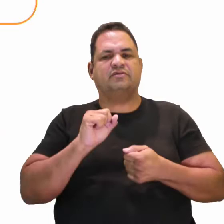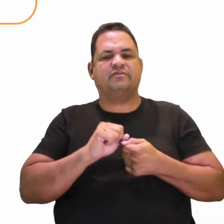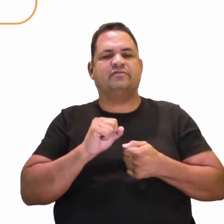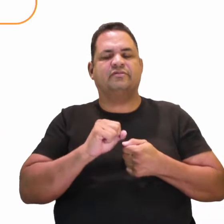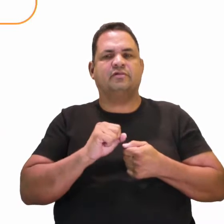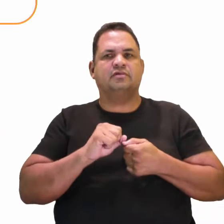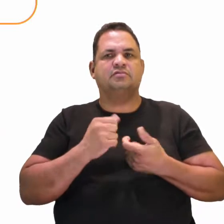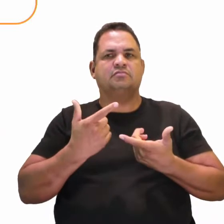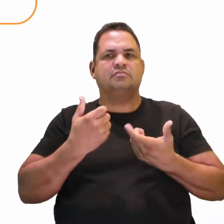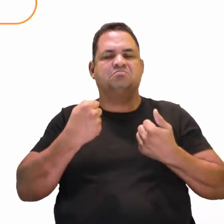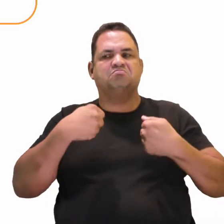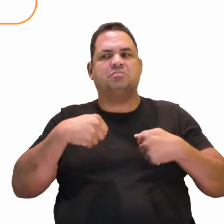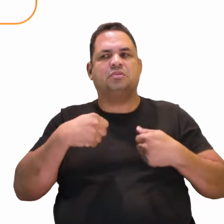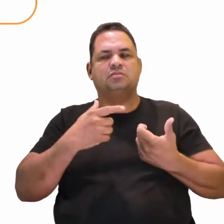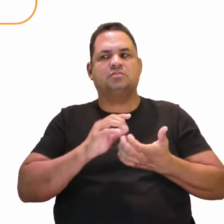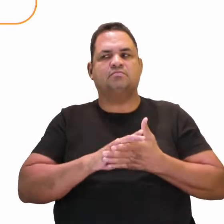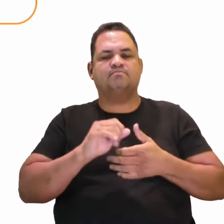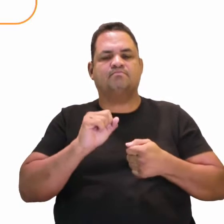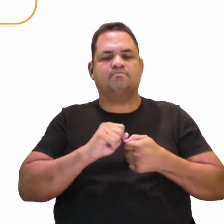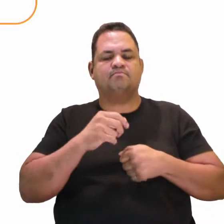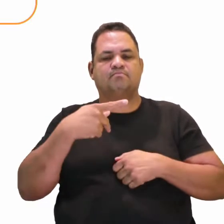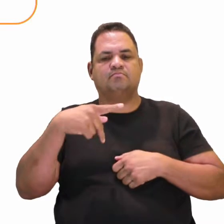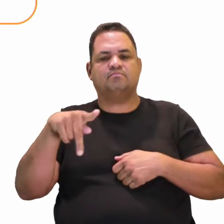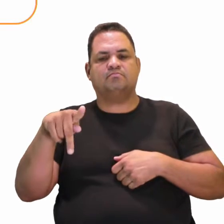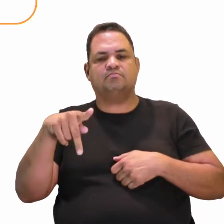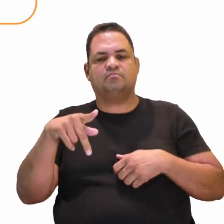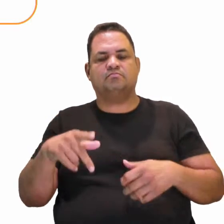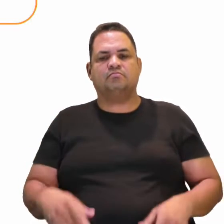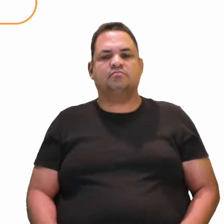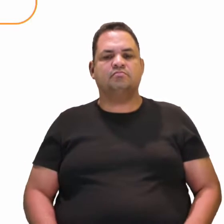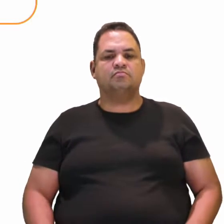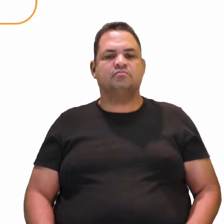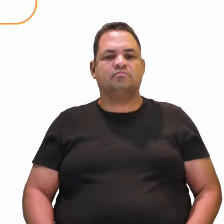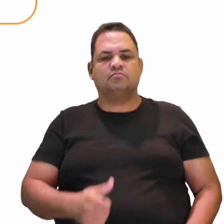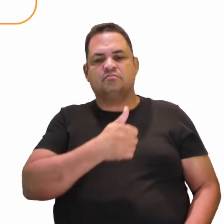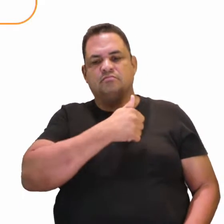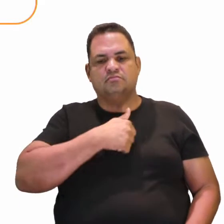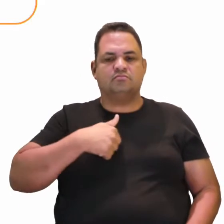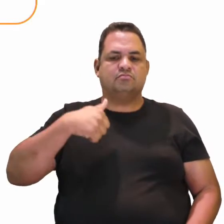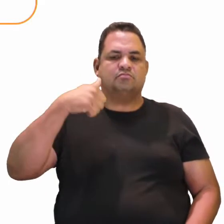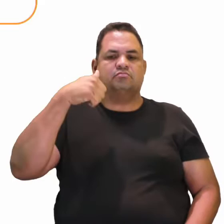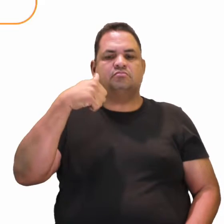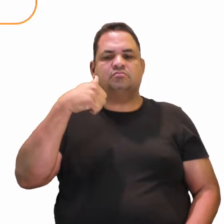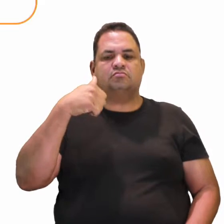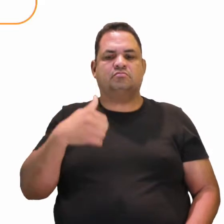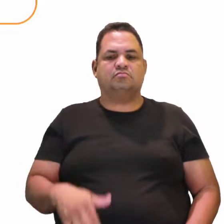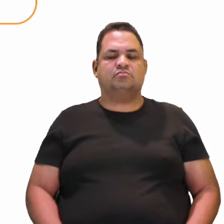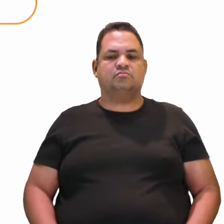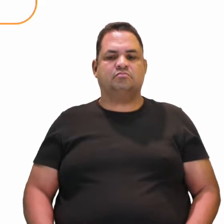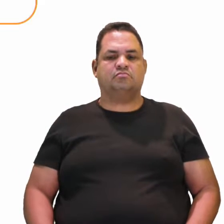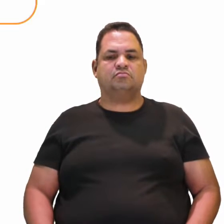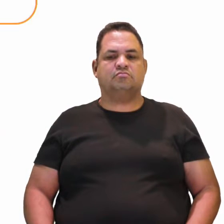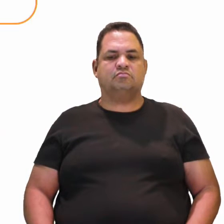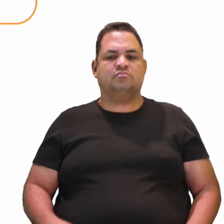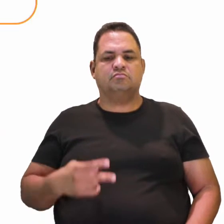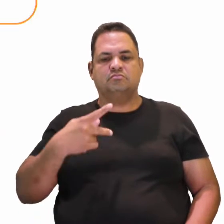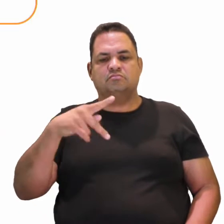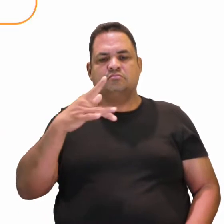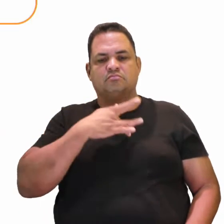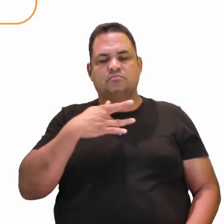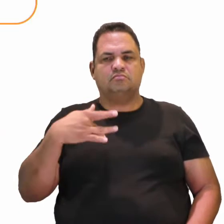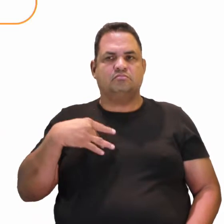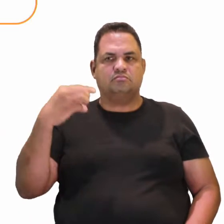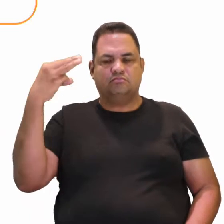você pode fazer para aumentar a sua